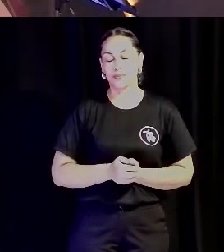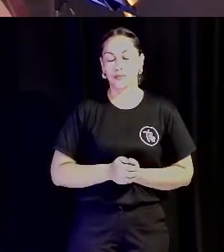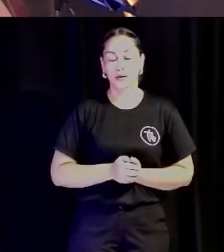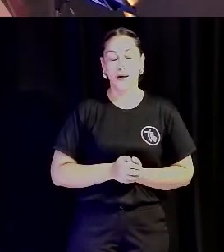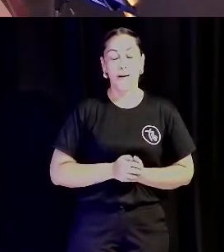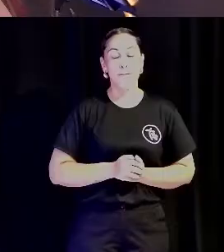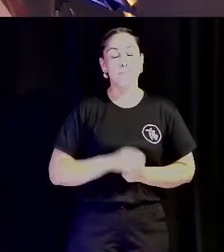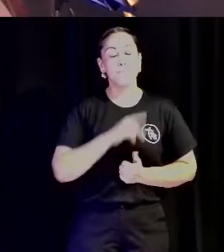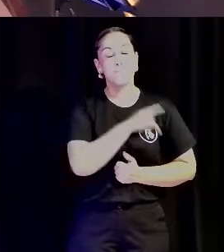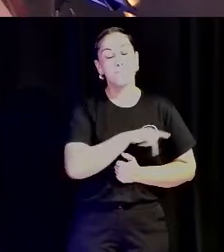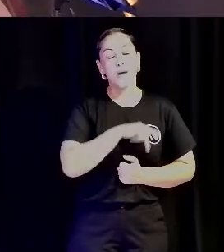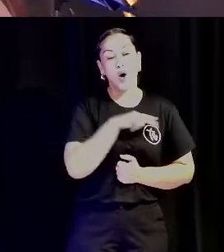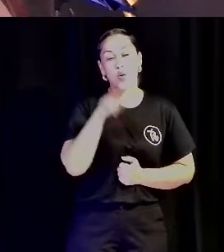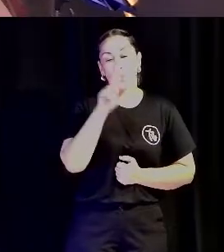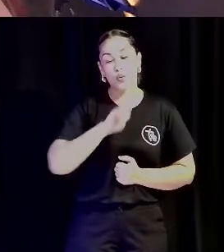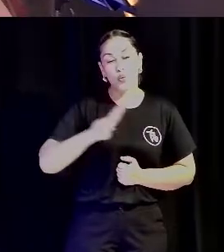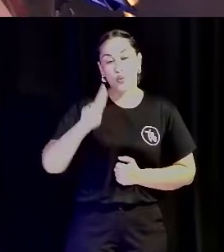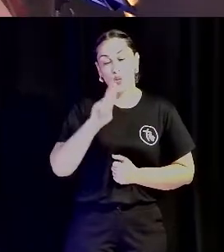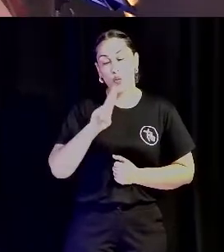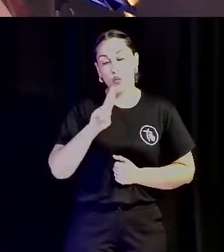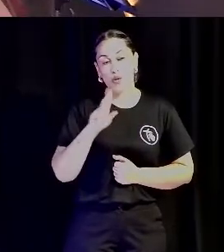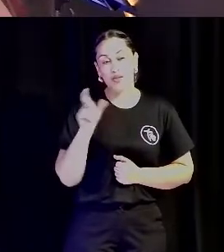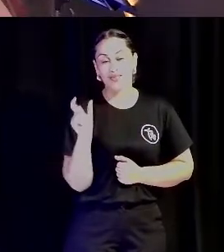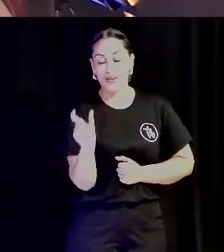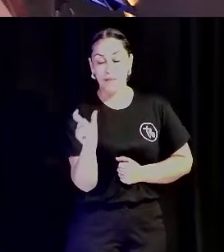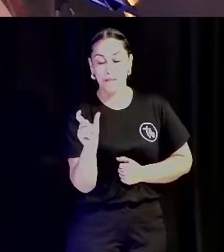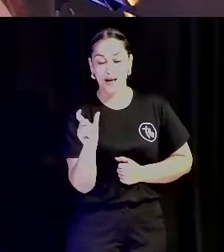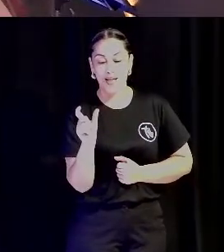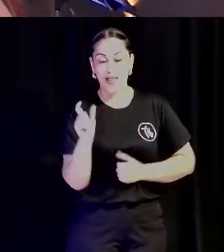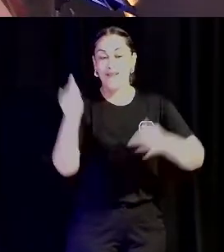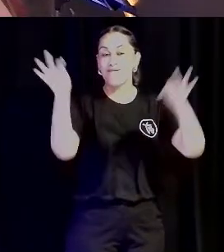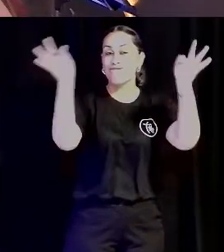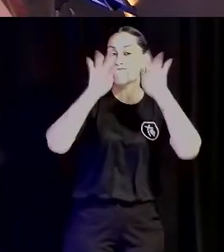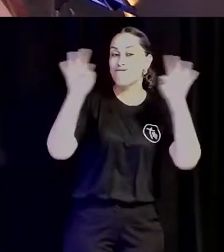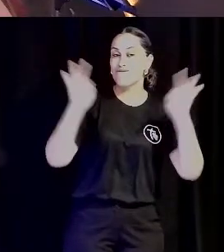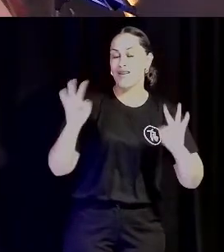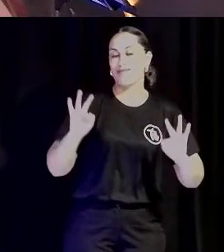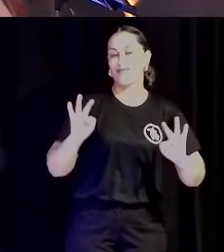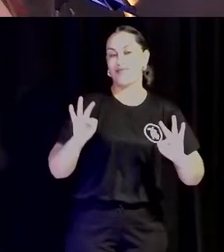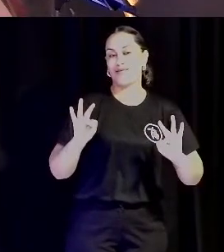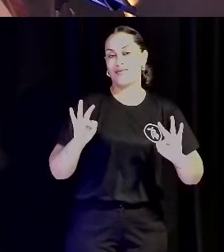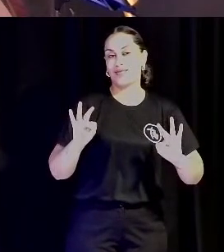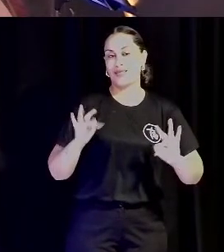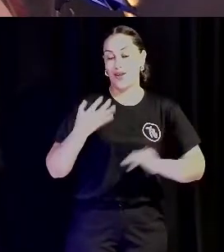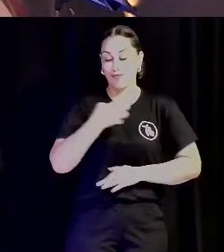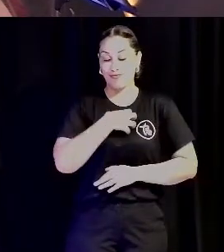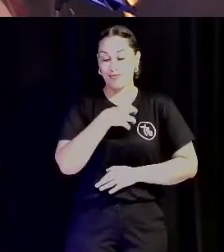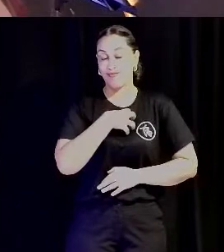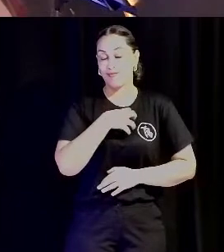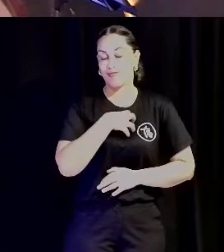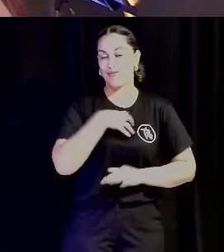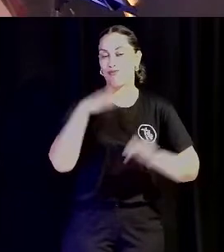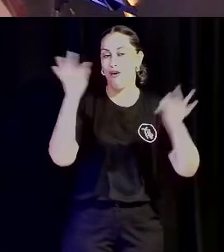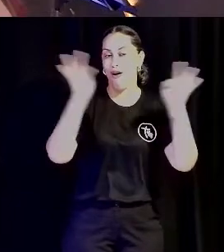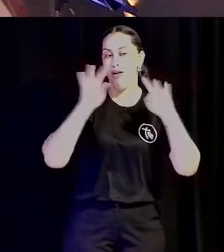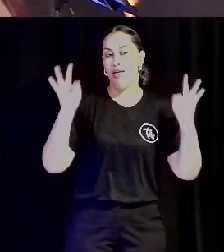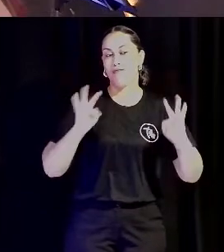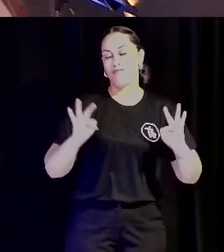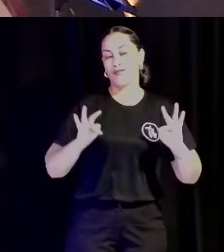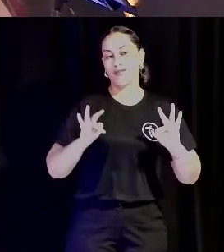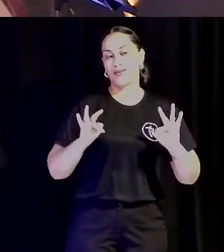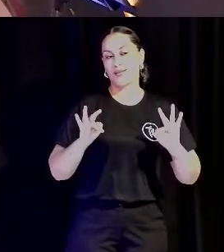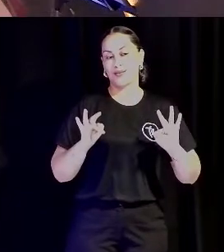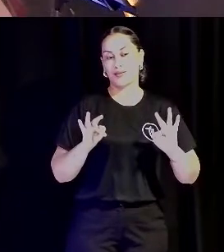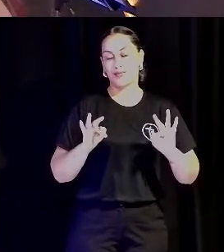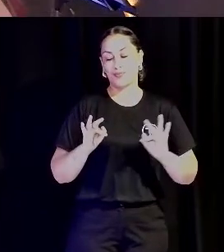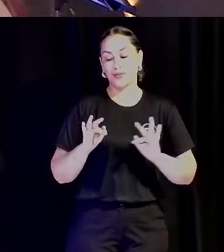que Paulo usa aqui é contentamento, um estado de espírito que se aprende na caminhada da